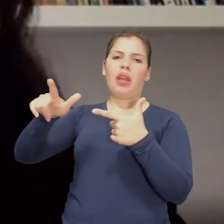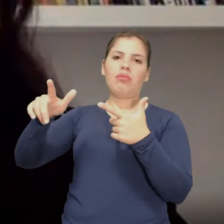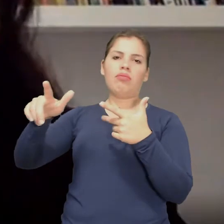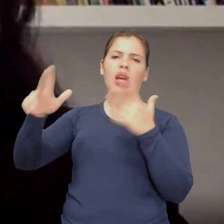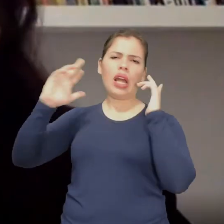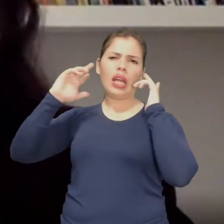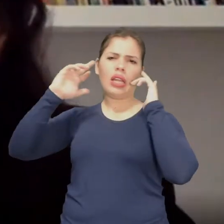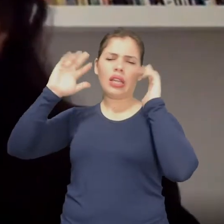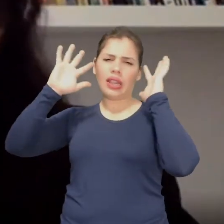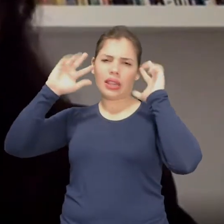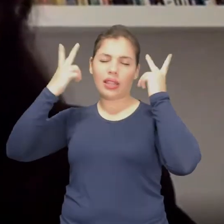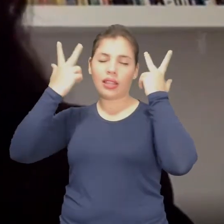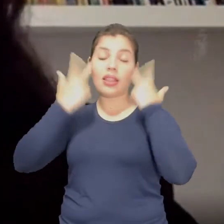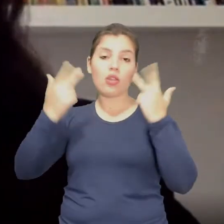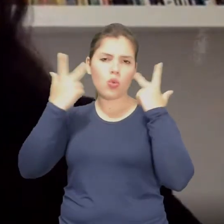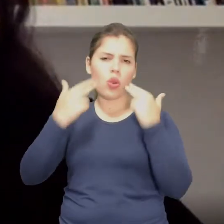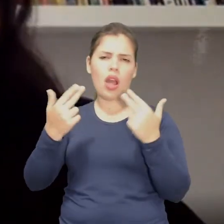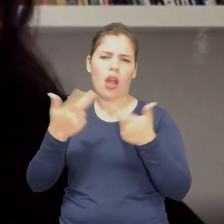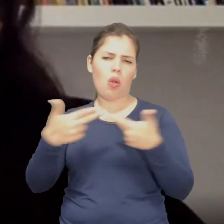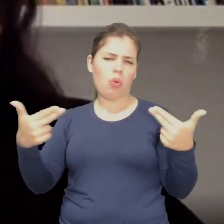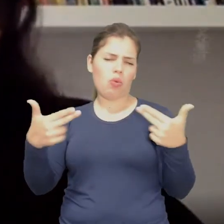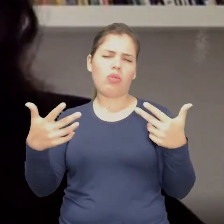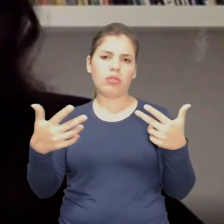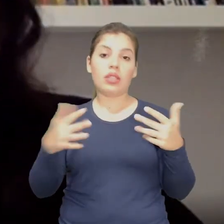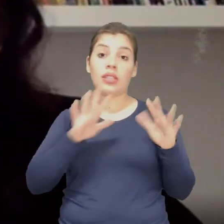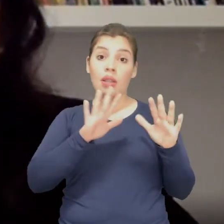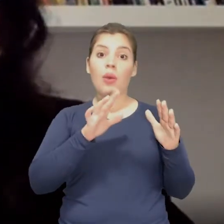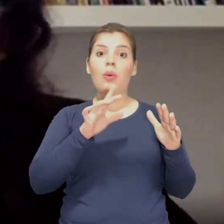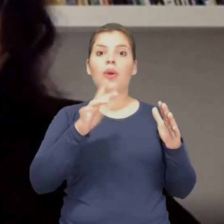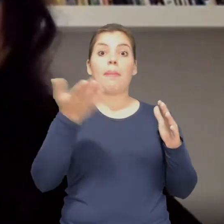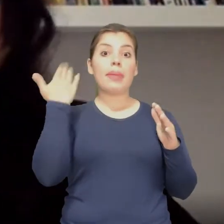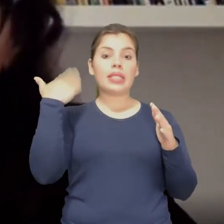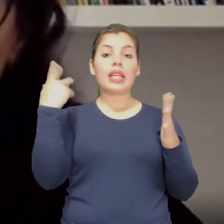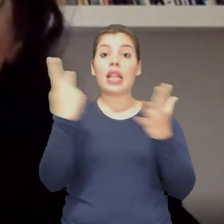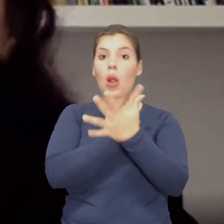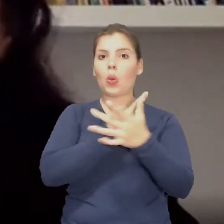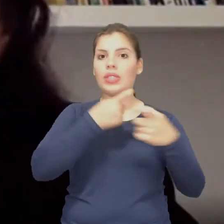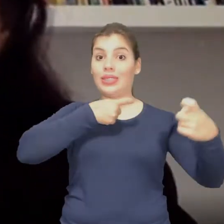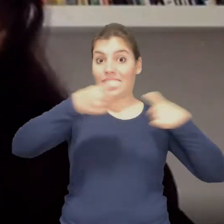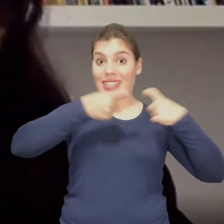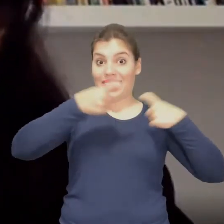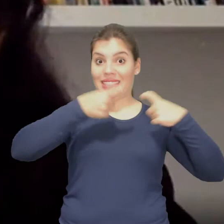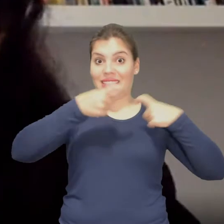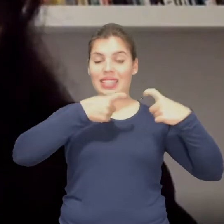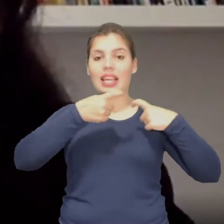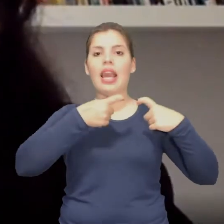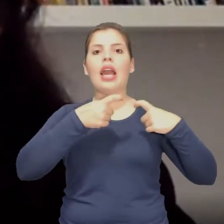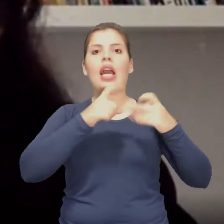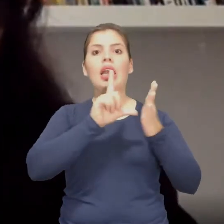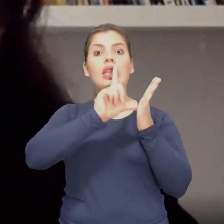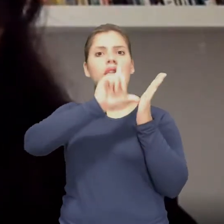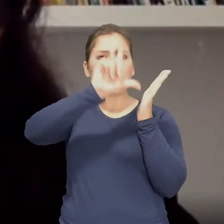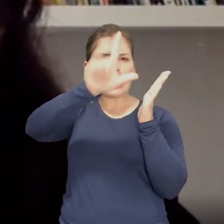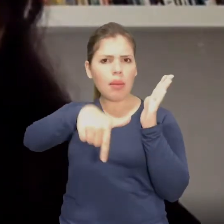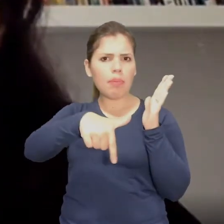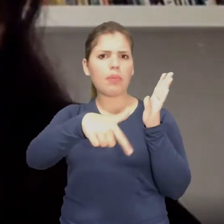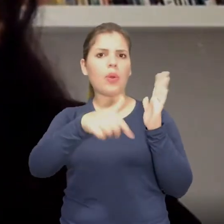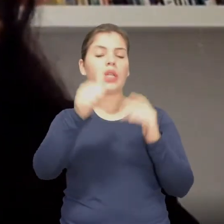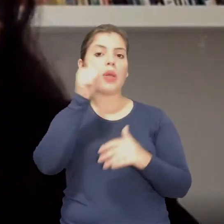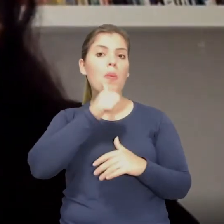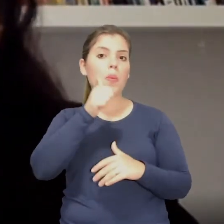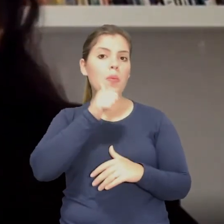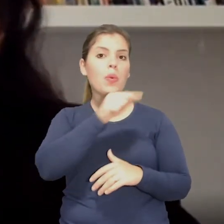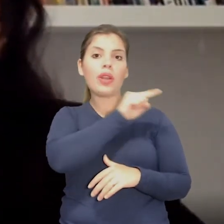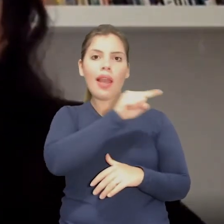catástrofe ou alguma coisa natural que acontece. Então, assim, tem estudos de pós-guerra também com mulheres que passaram fome no pós-guerra,